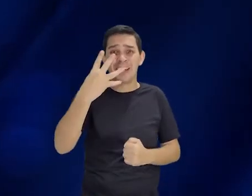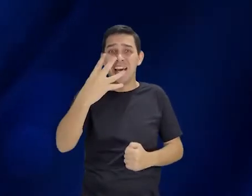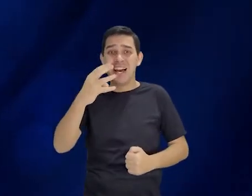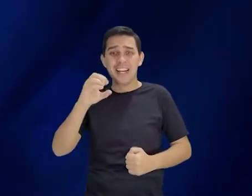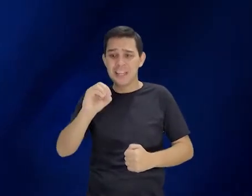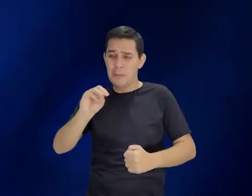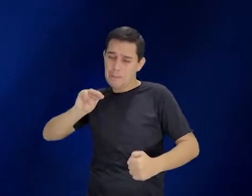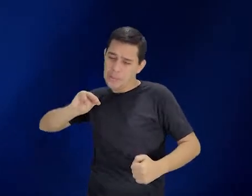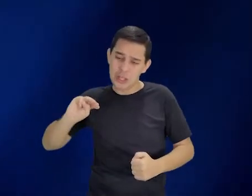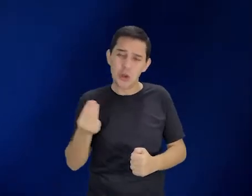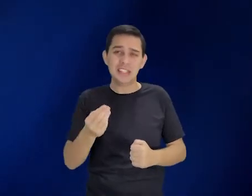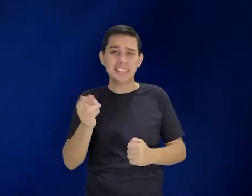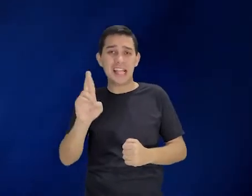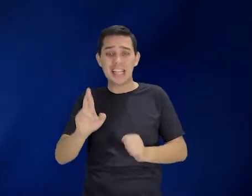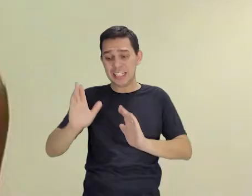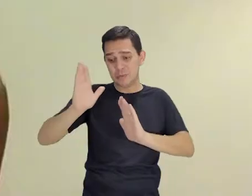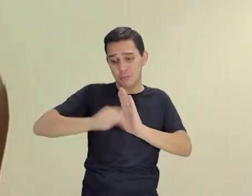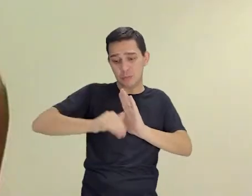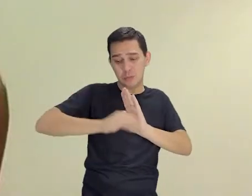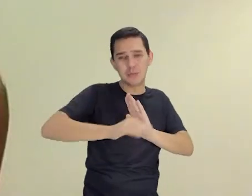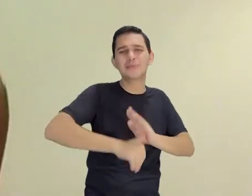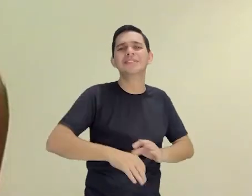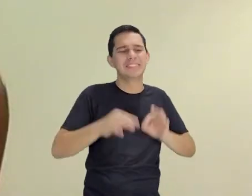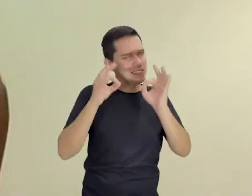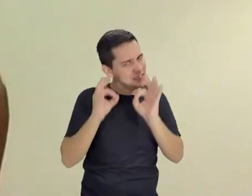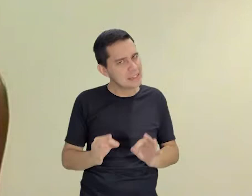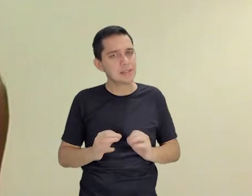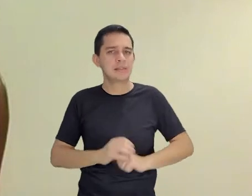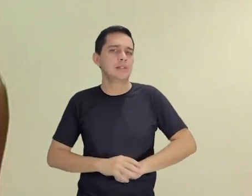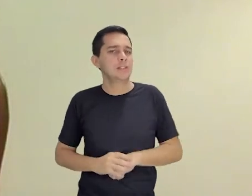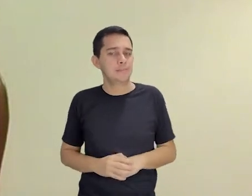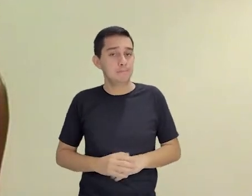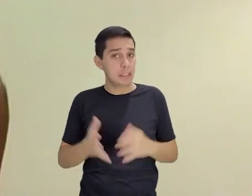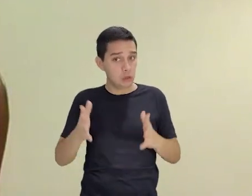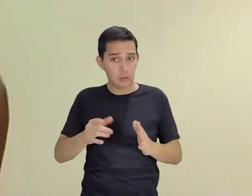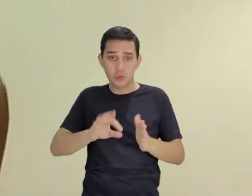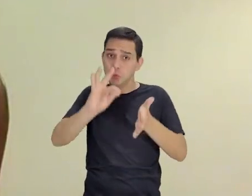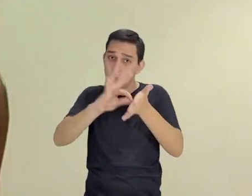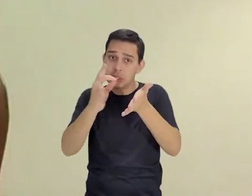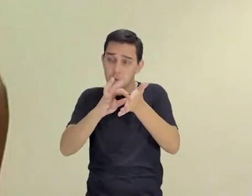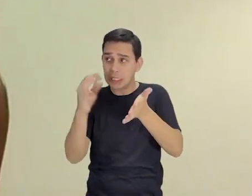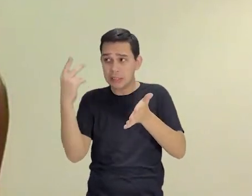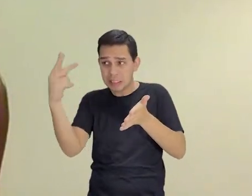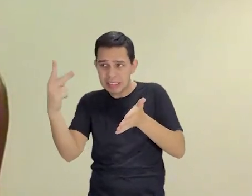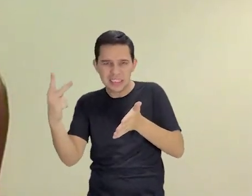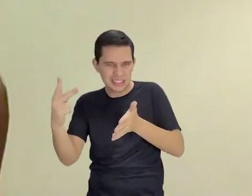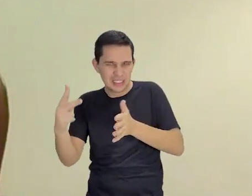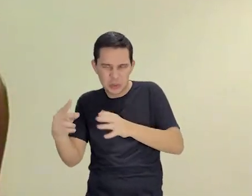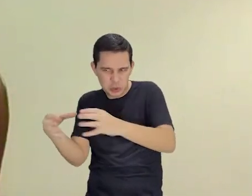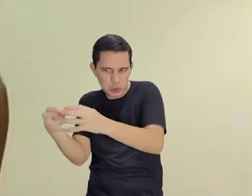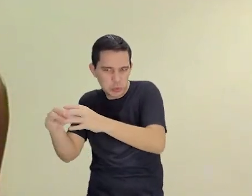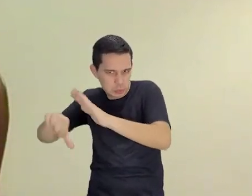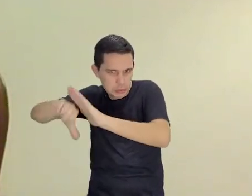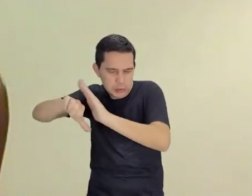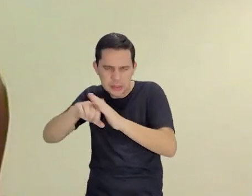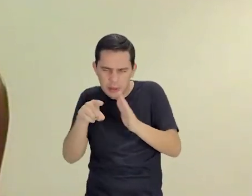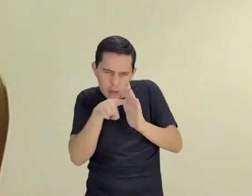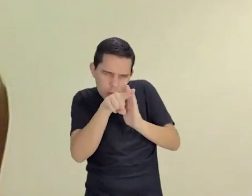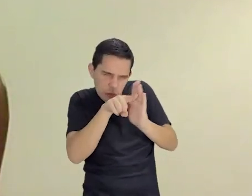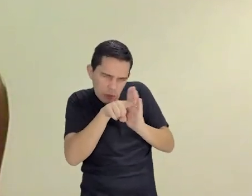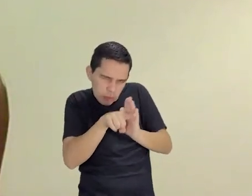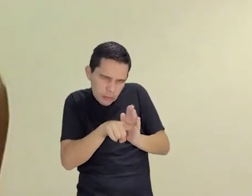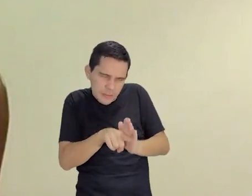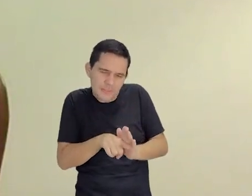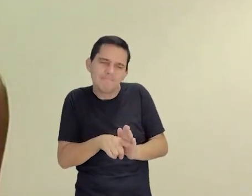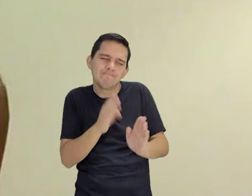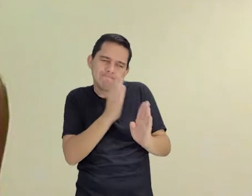Então, ainda há análises a serem feitas sobre esses contratos, mas considerando, né, o vulto desses contratos, a gente espera